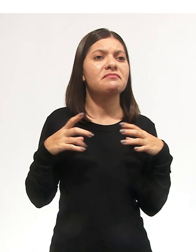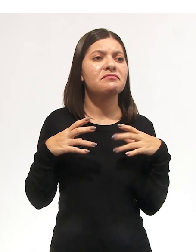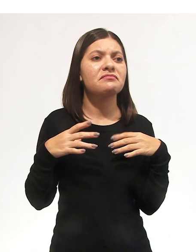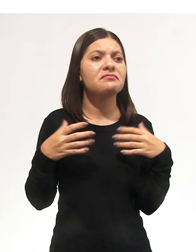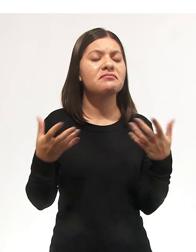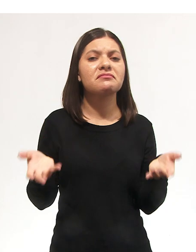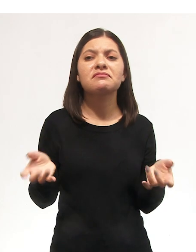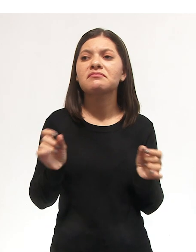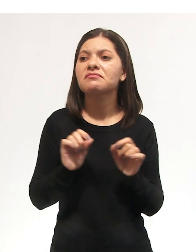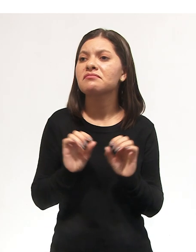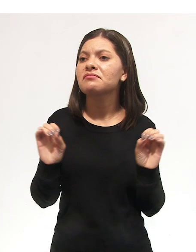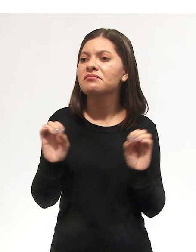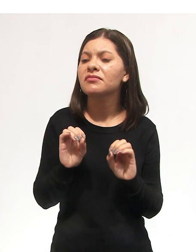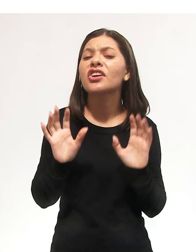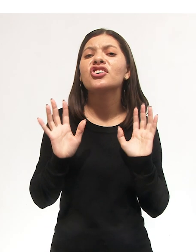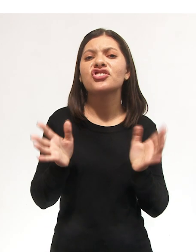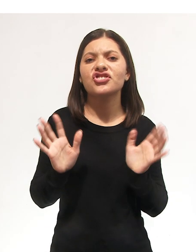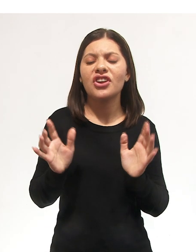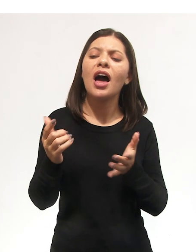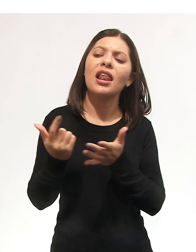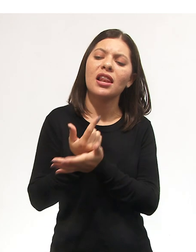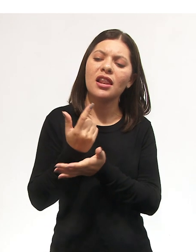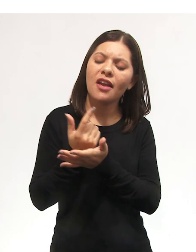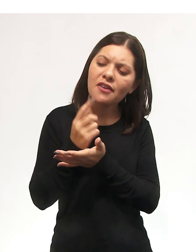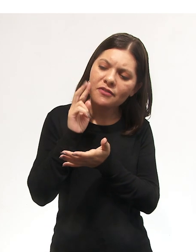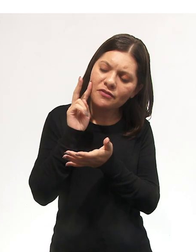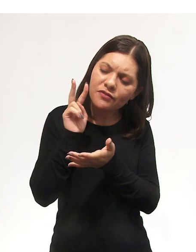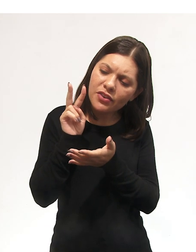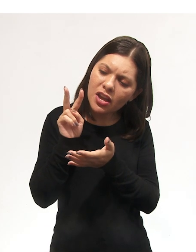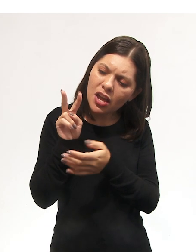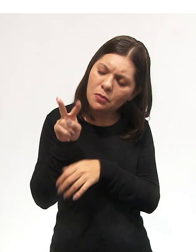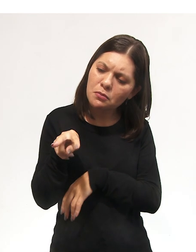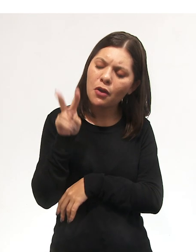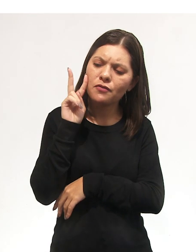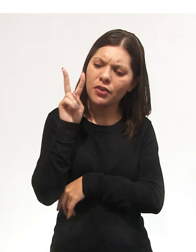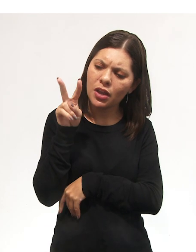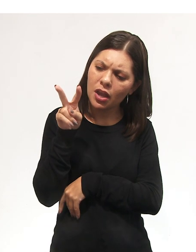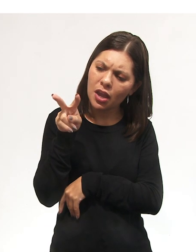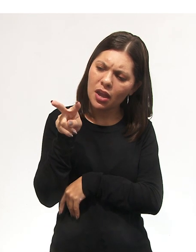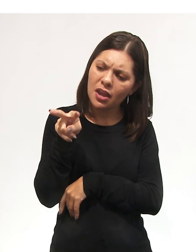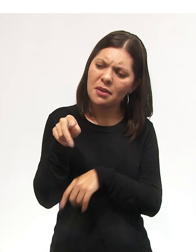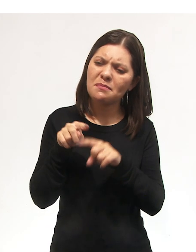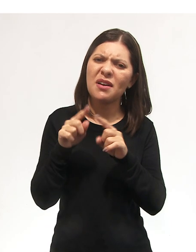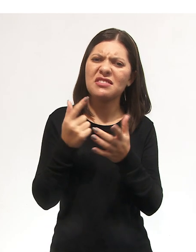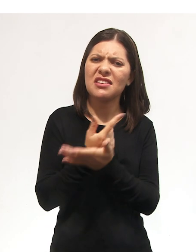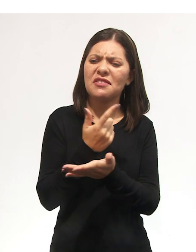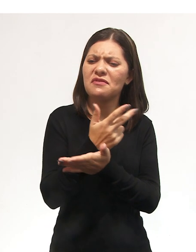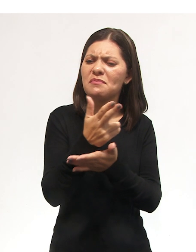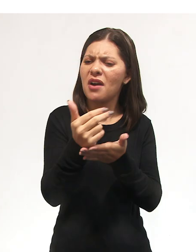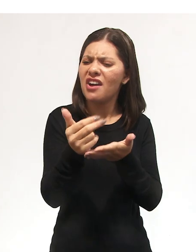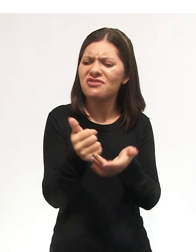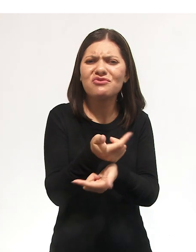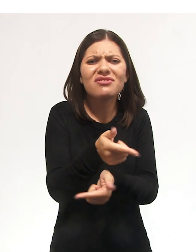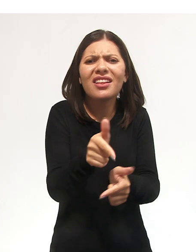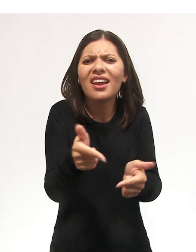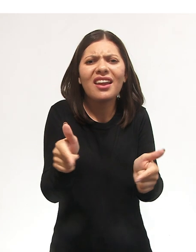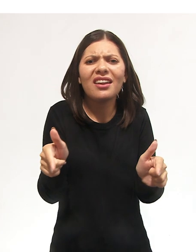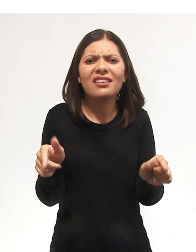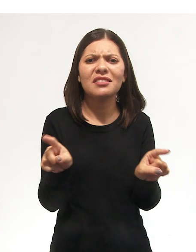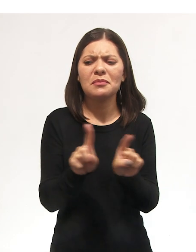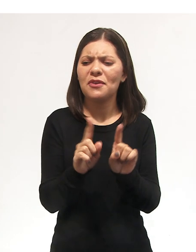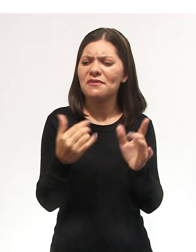Havia espreitado o livro que a mais velha estava lendo algumas vezes, mas ele não possuía figuras,